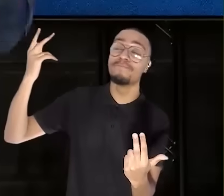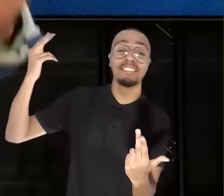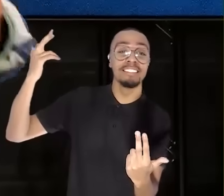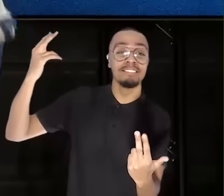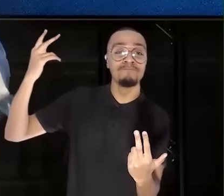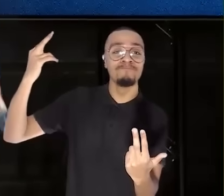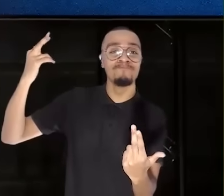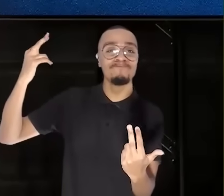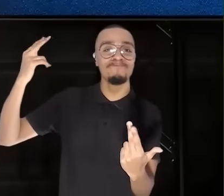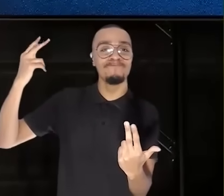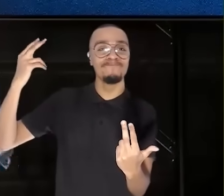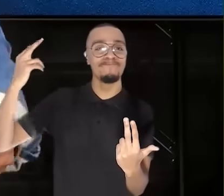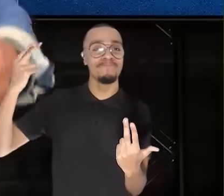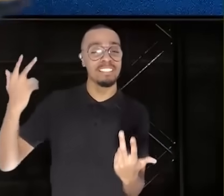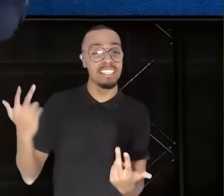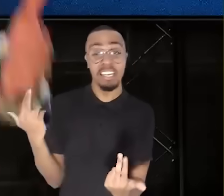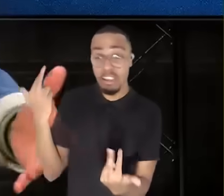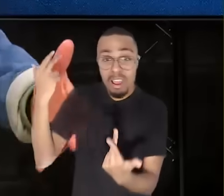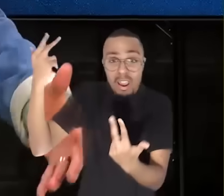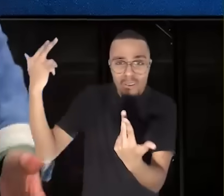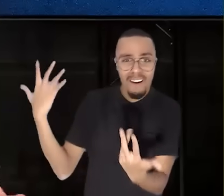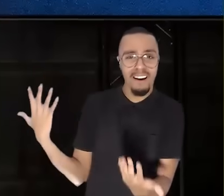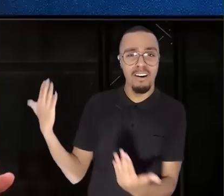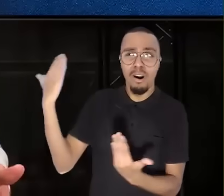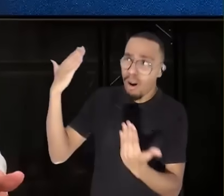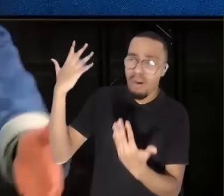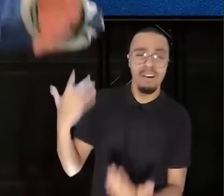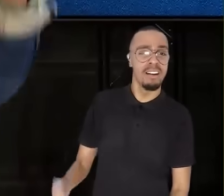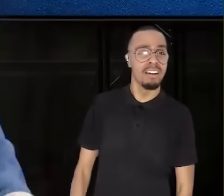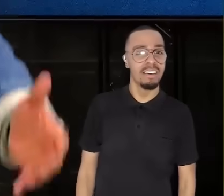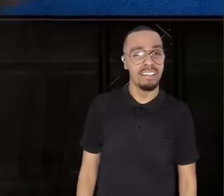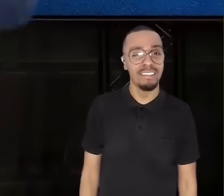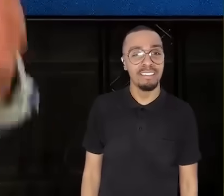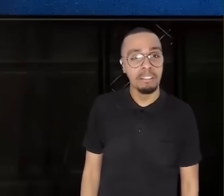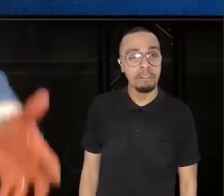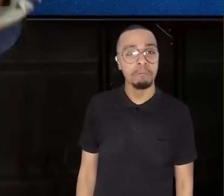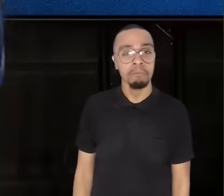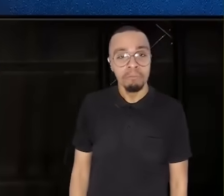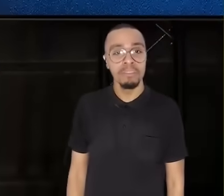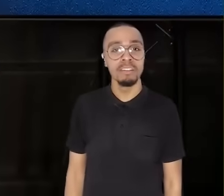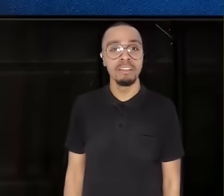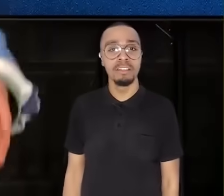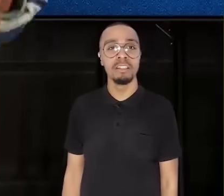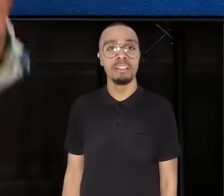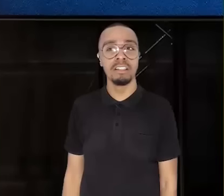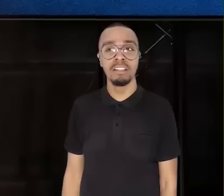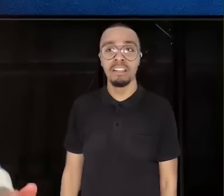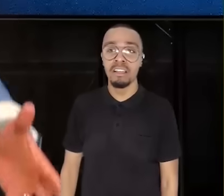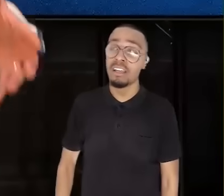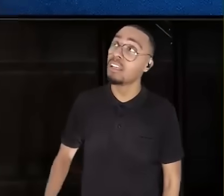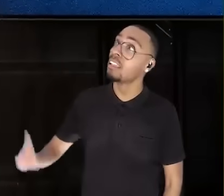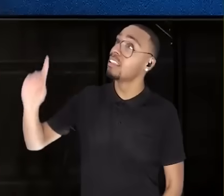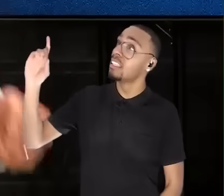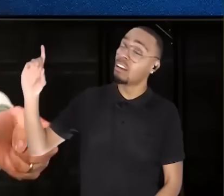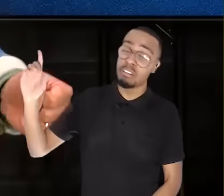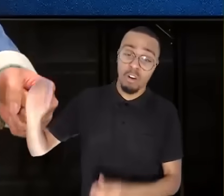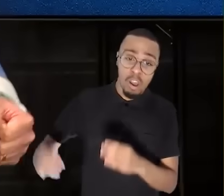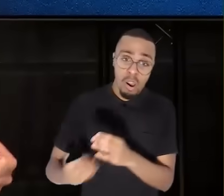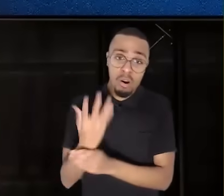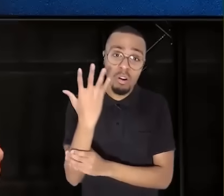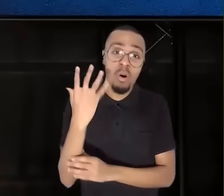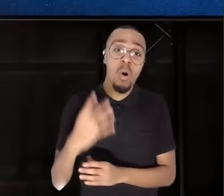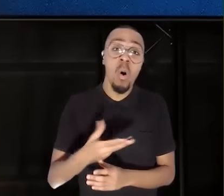A sua imagem e semelhança. A imagem de Deus o criou. O homem e a